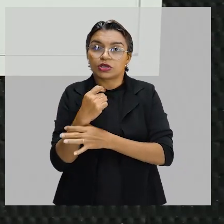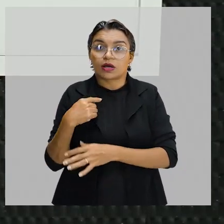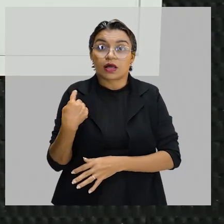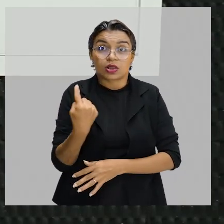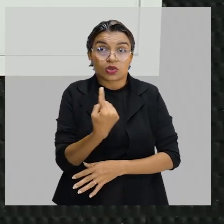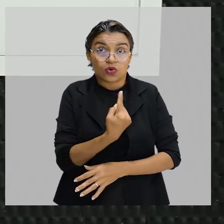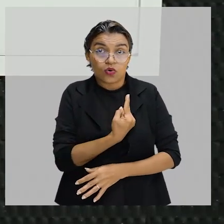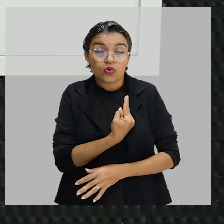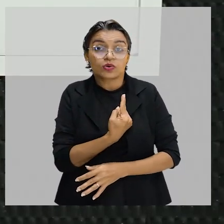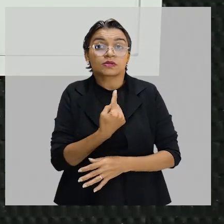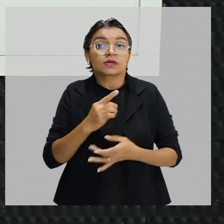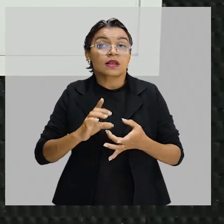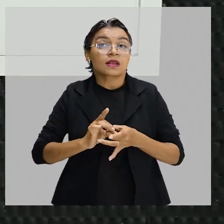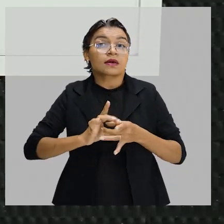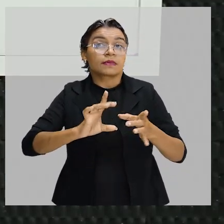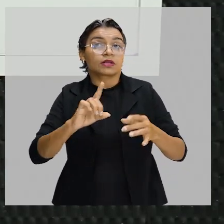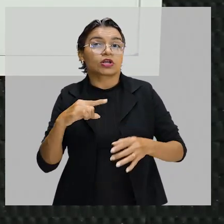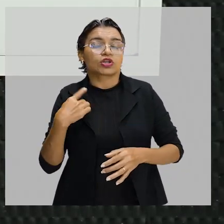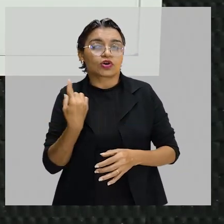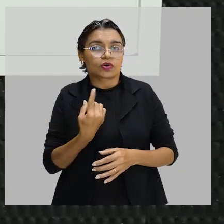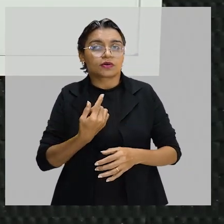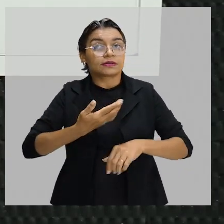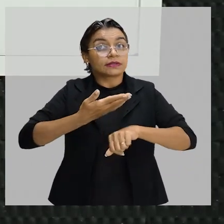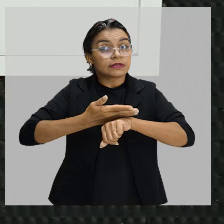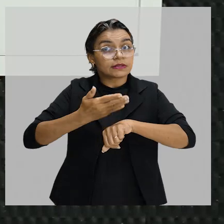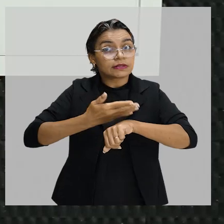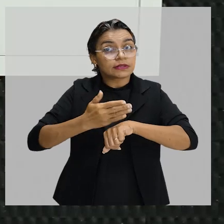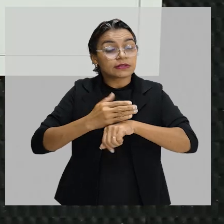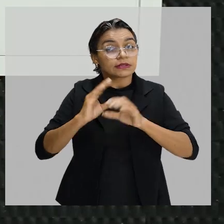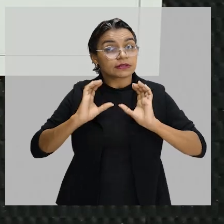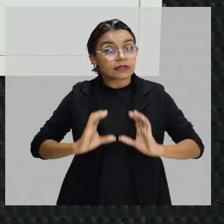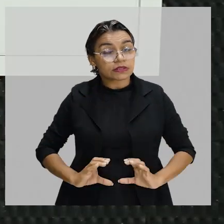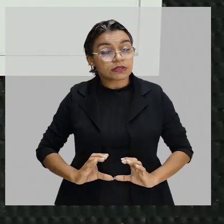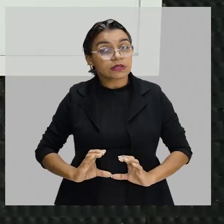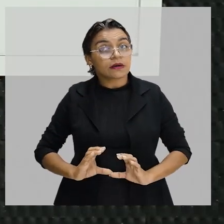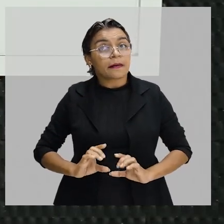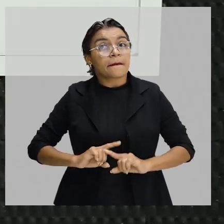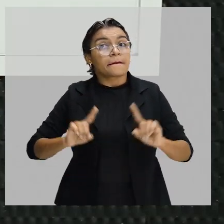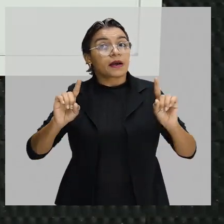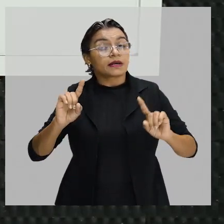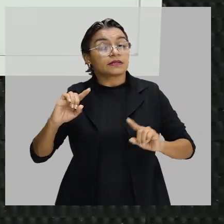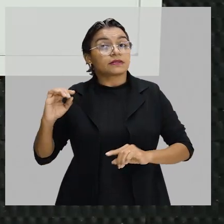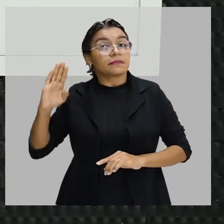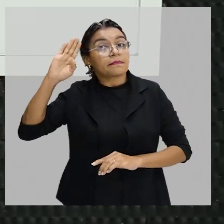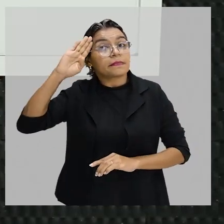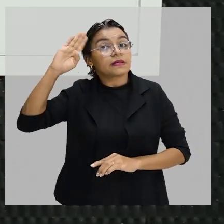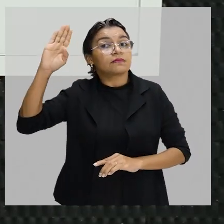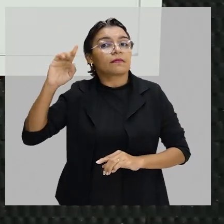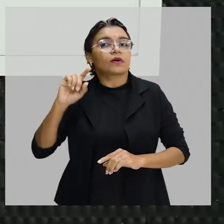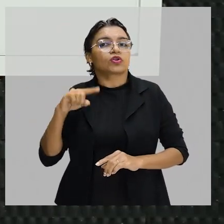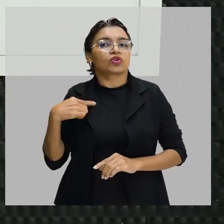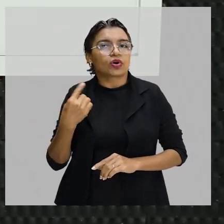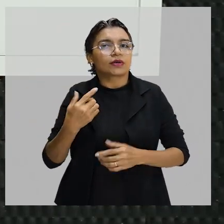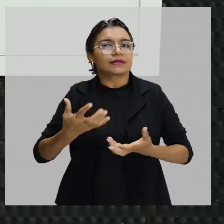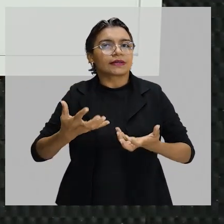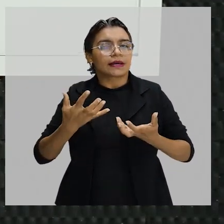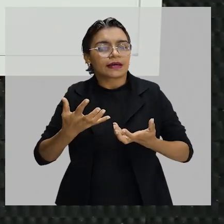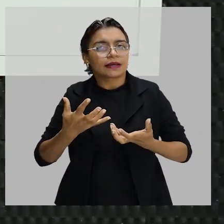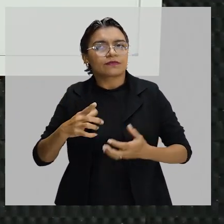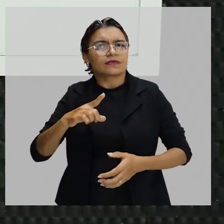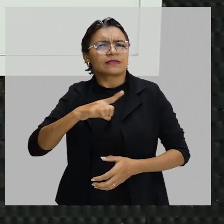liberdade, para que possamos exercer a nossa cidadania, mas principalmente nós devemos querer tomar